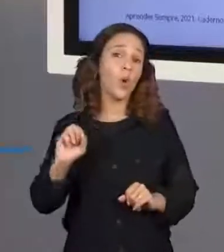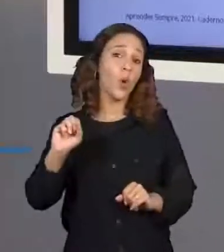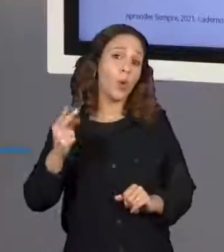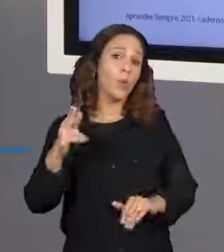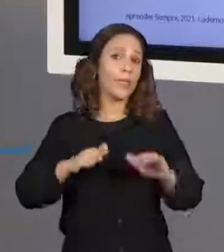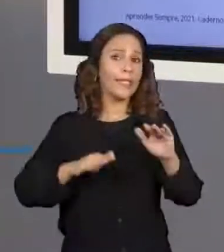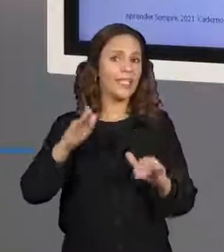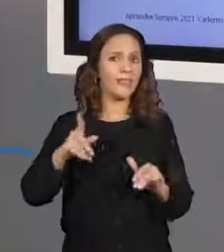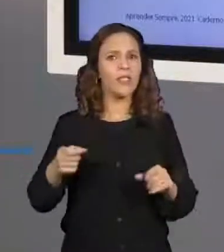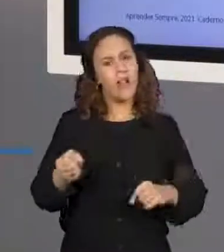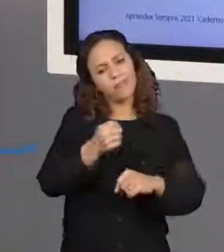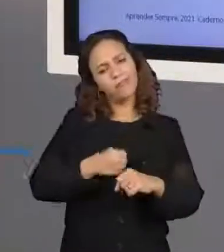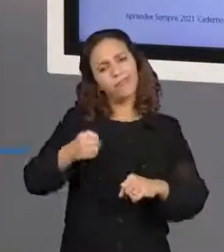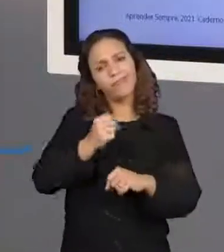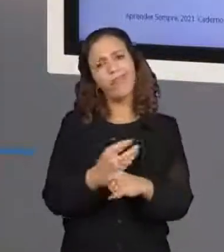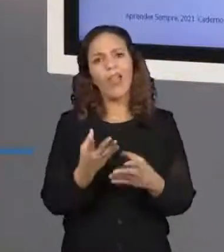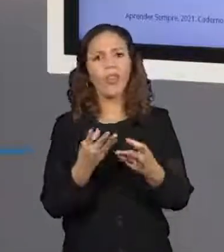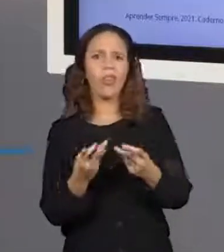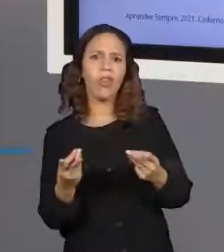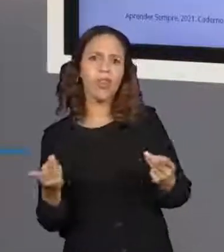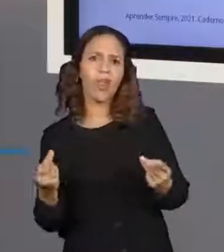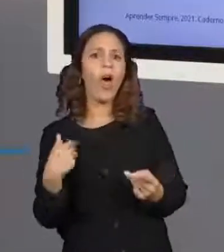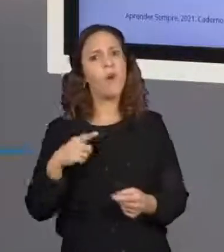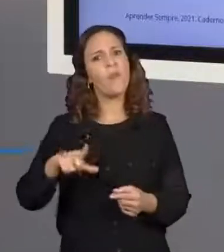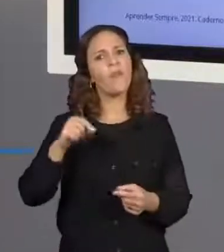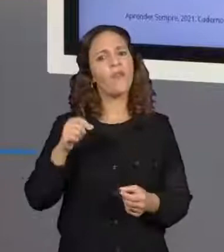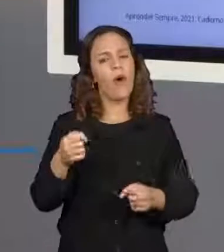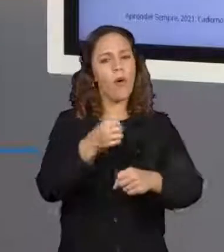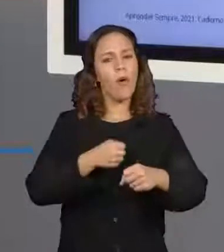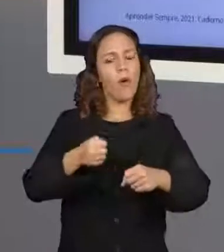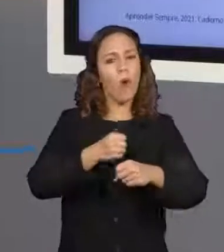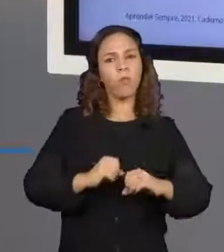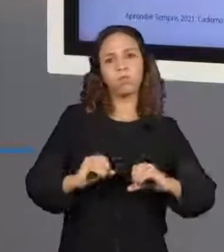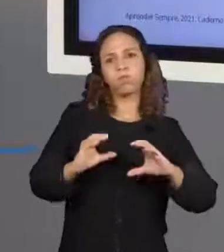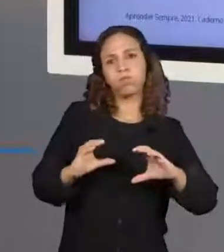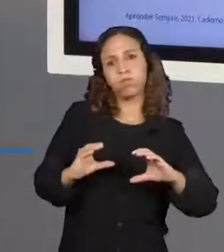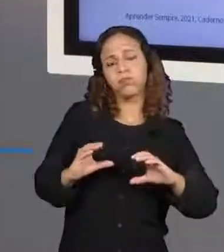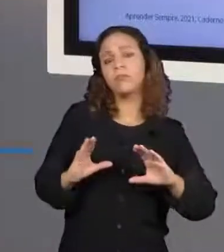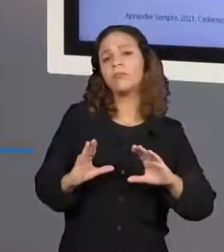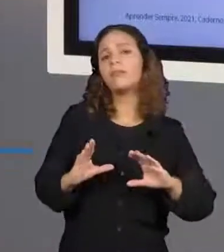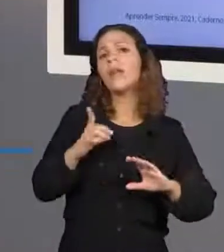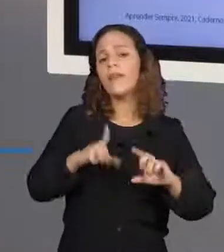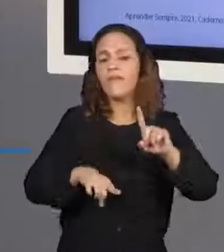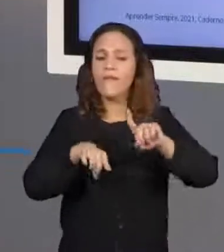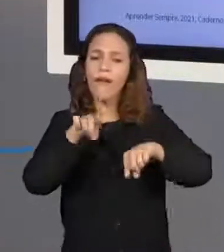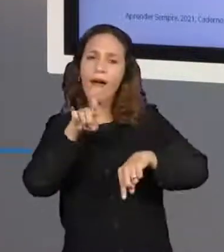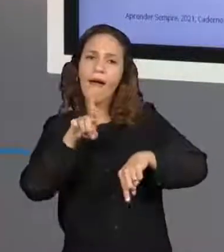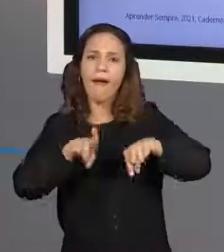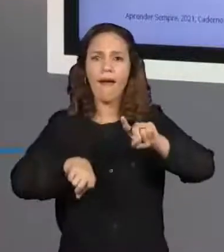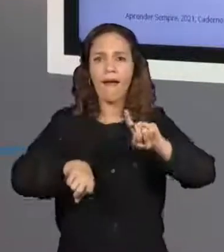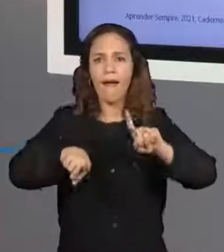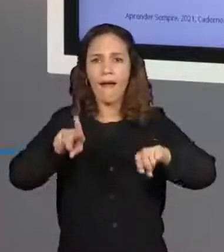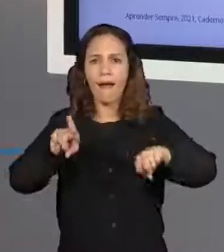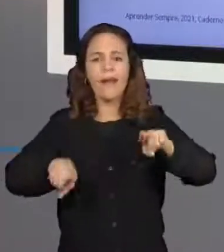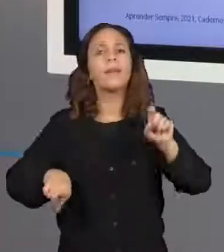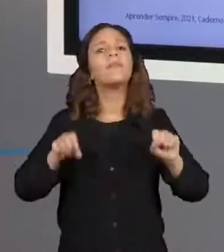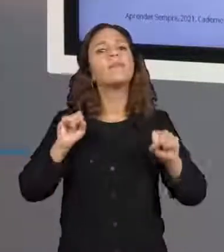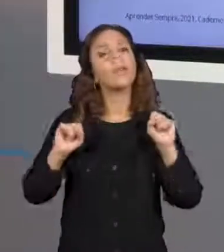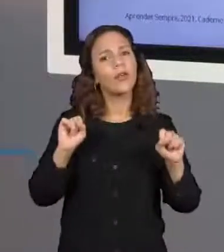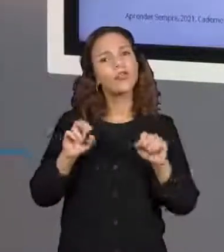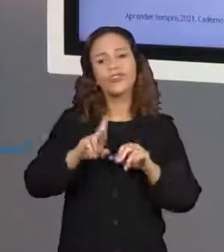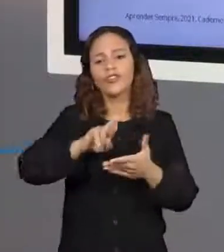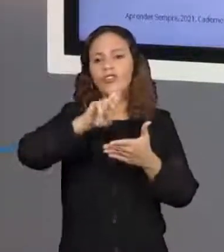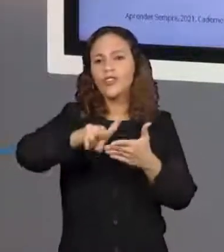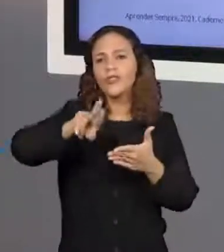da consistência que você queira que fique a receita. Então, tem variações de ingredientes, isso também acontece